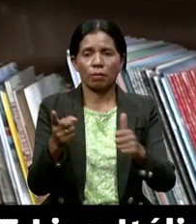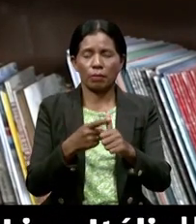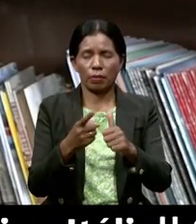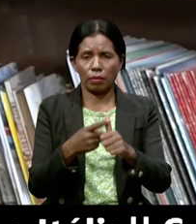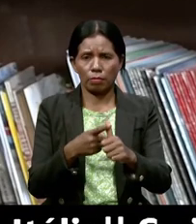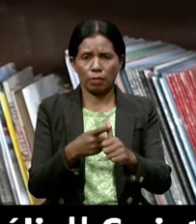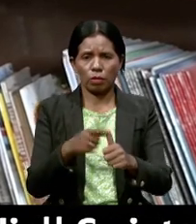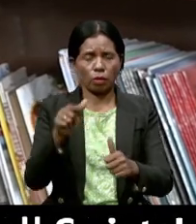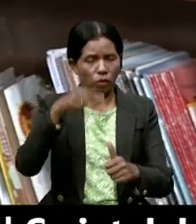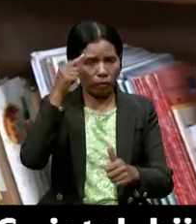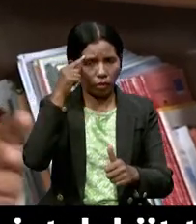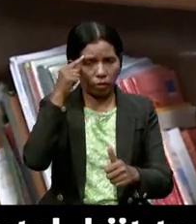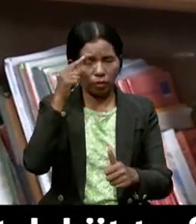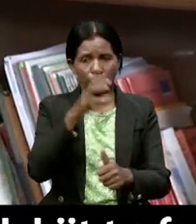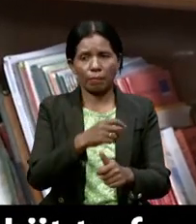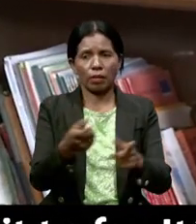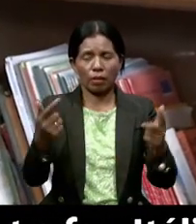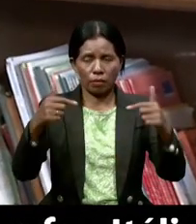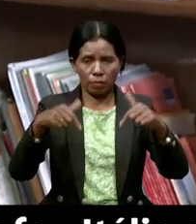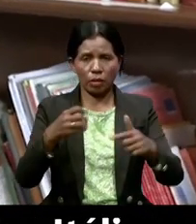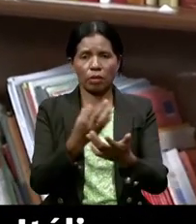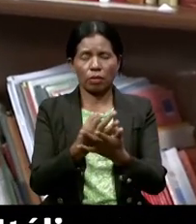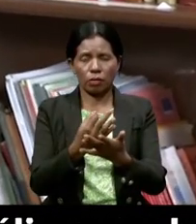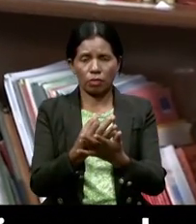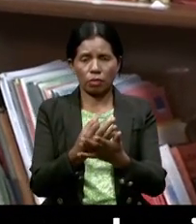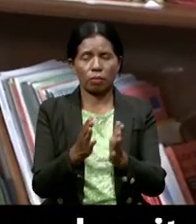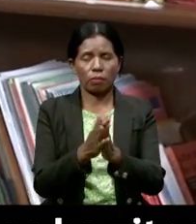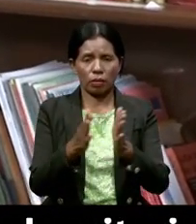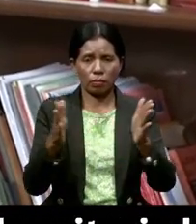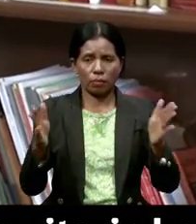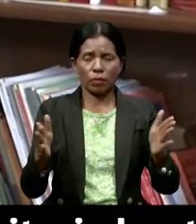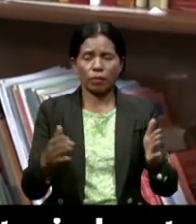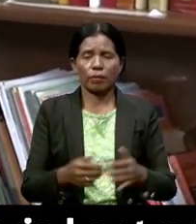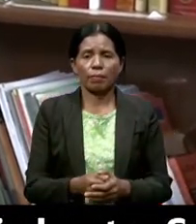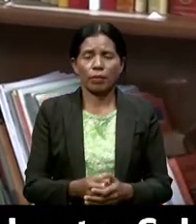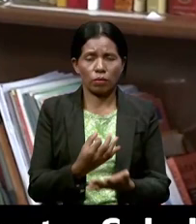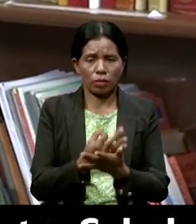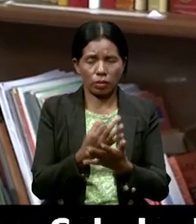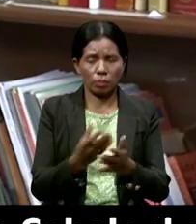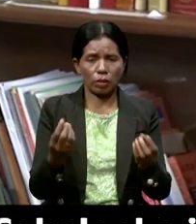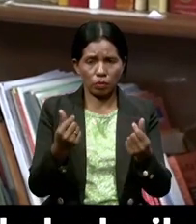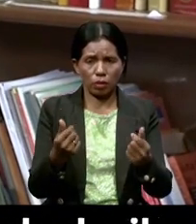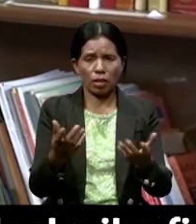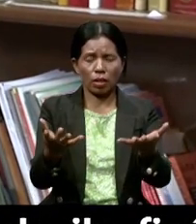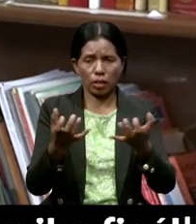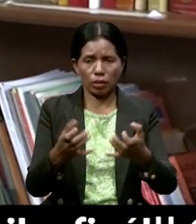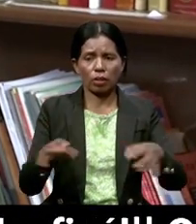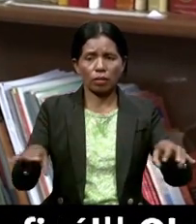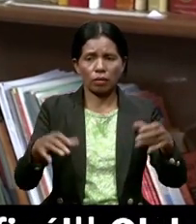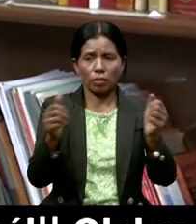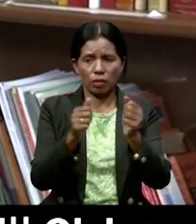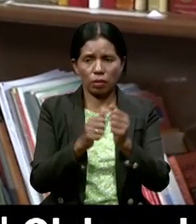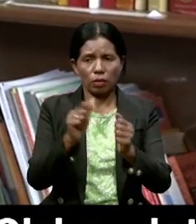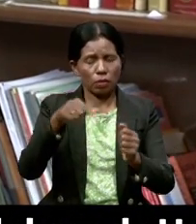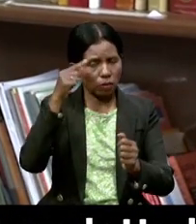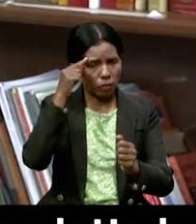primeiro governo. Mais o fundo se deu bem a Canatón, depois a Caracona, a cooperação com o